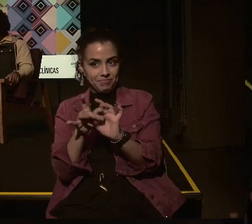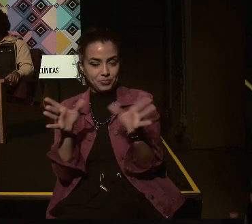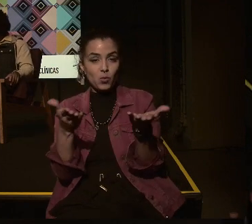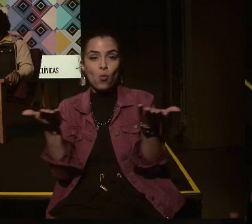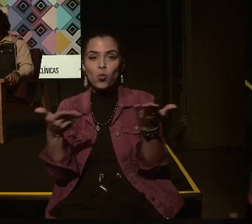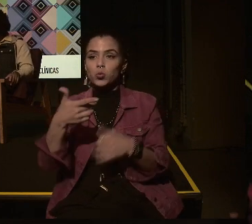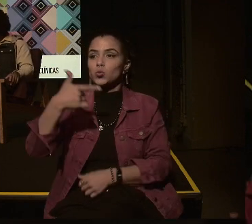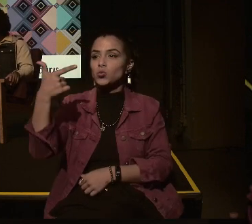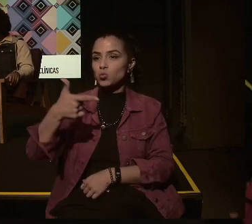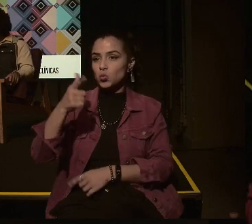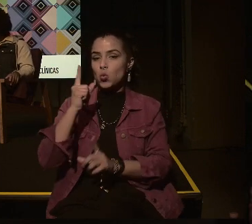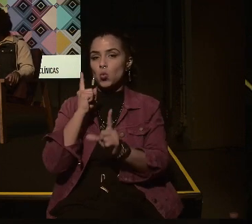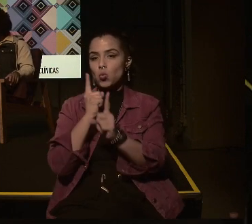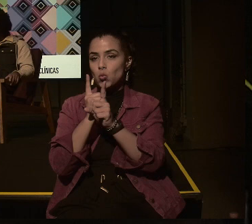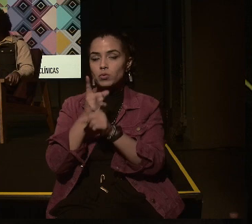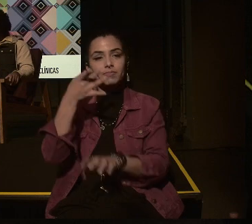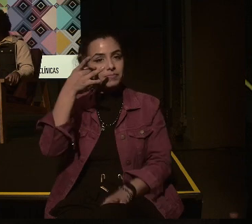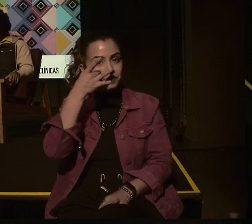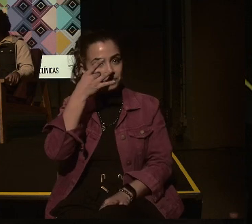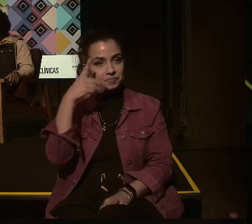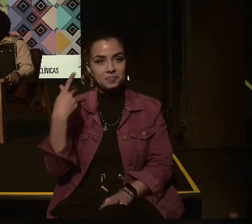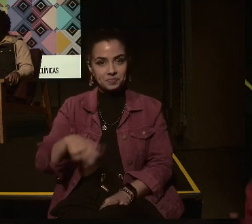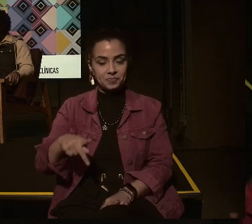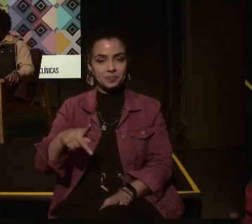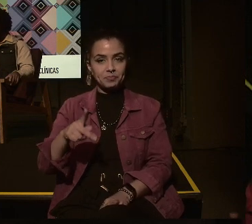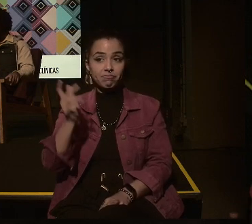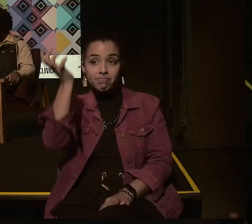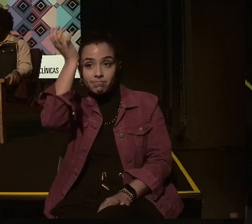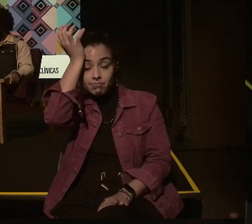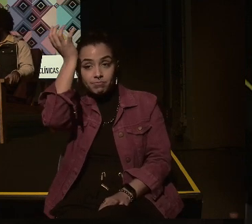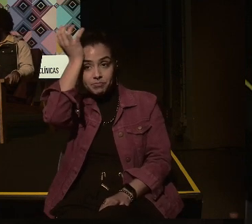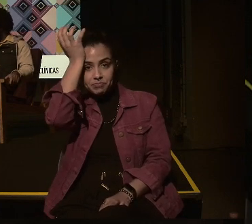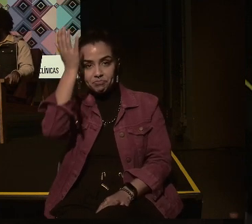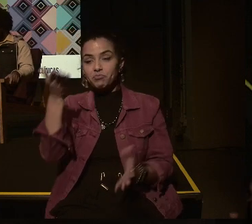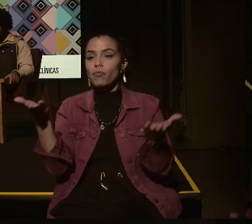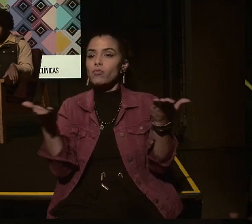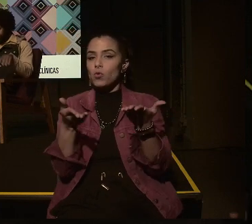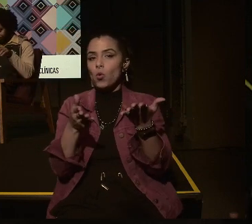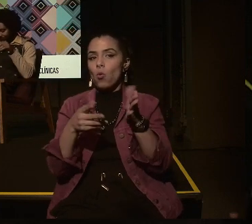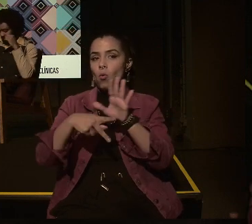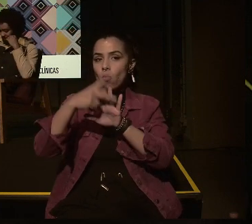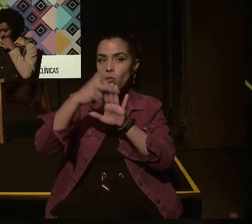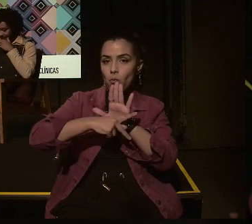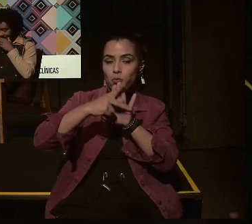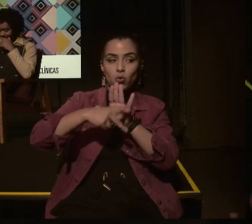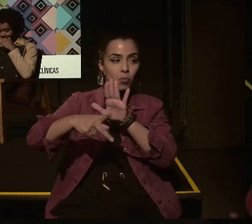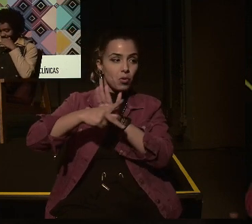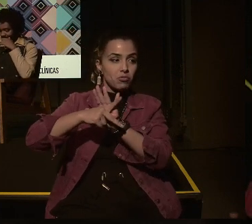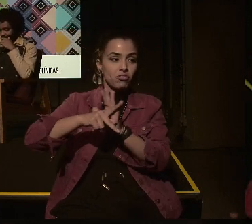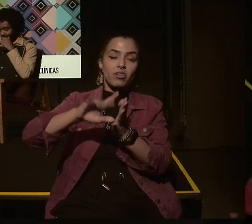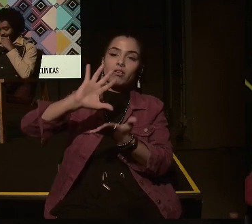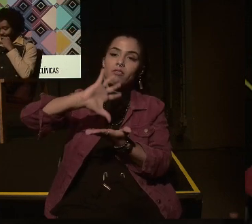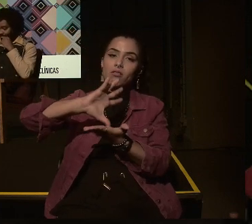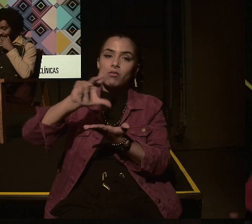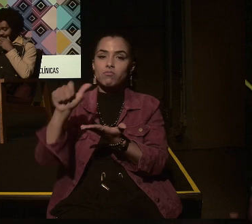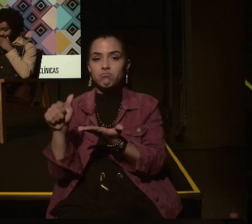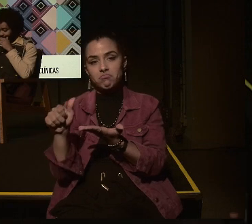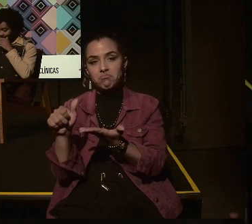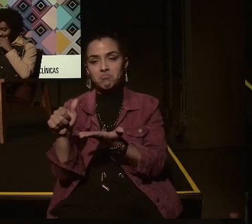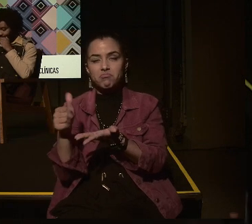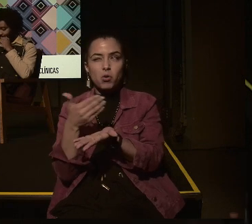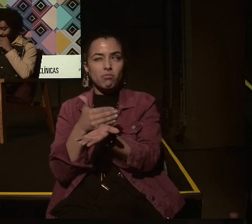segundo encontro presencial no SESC. O projeto do aquilombamento nas margens começou em meados